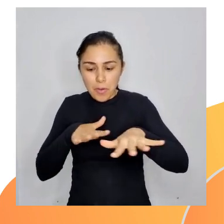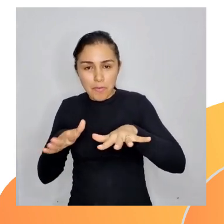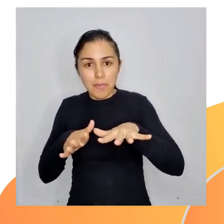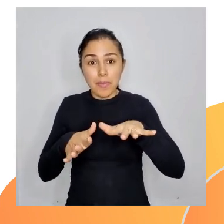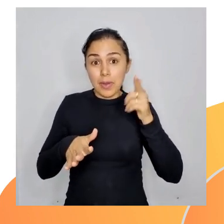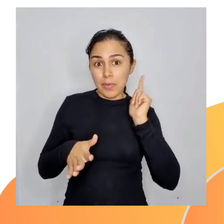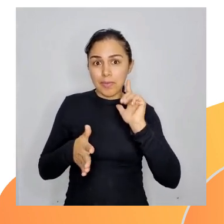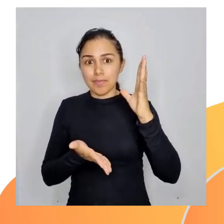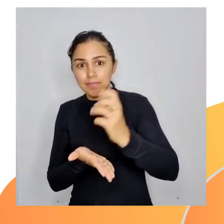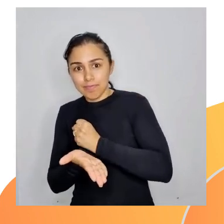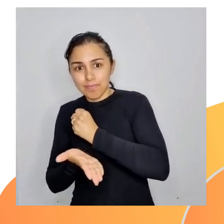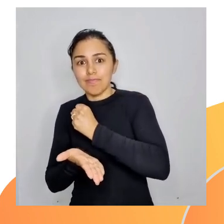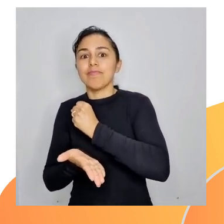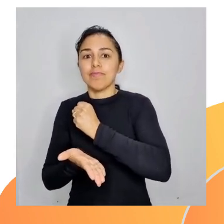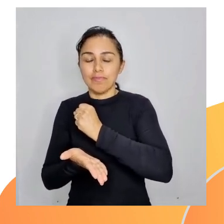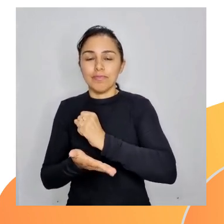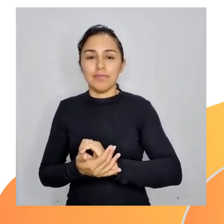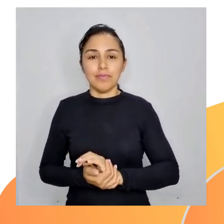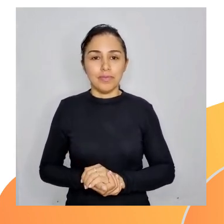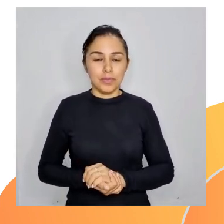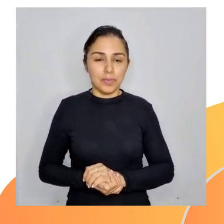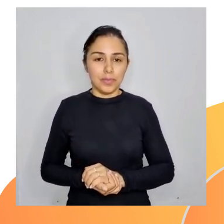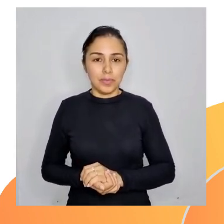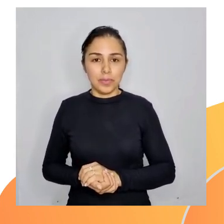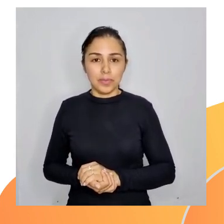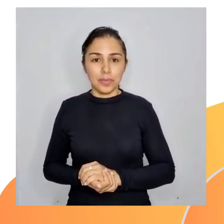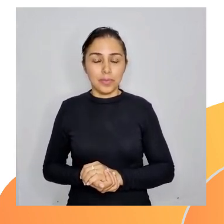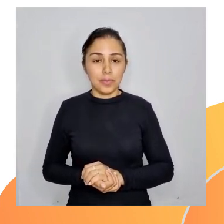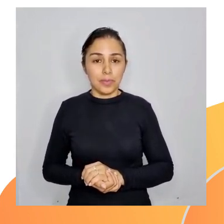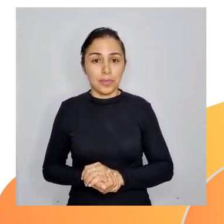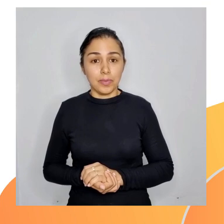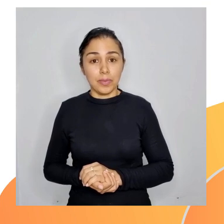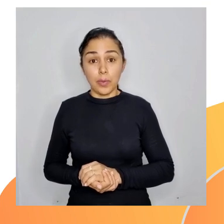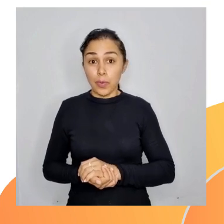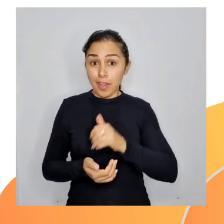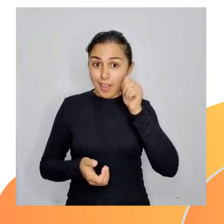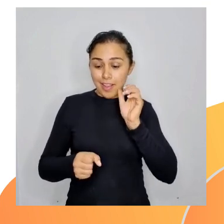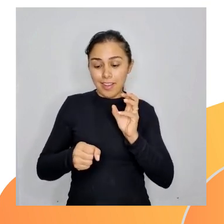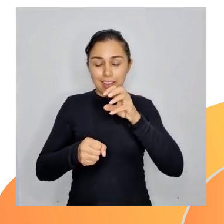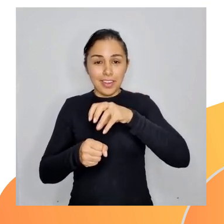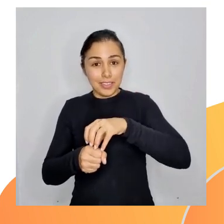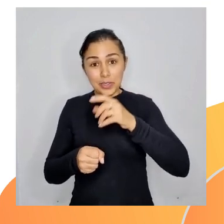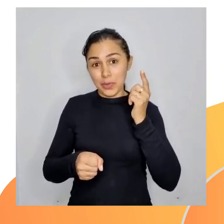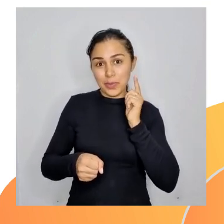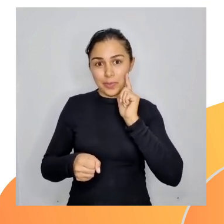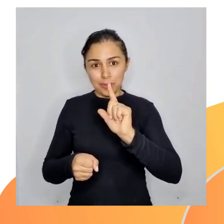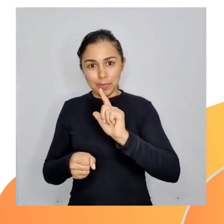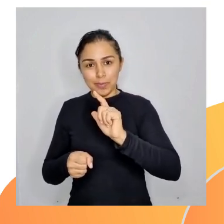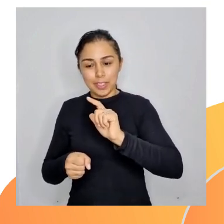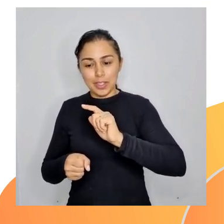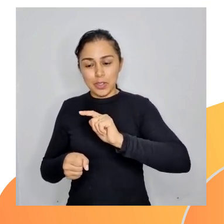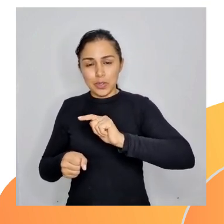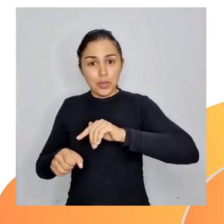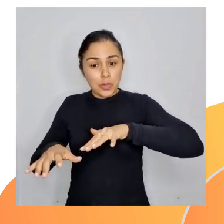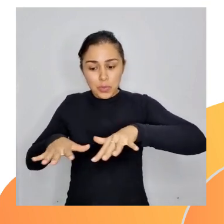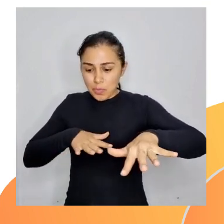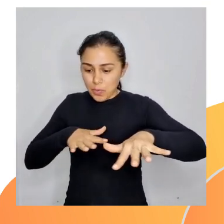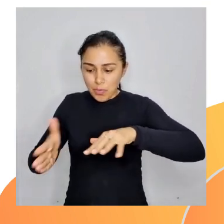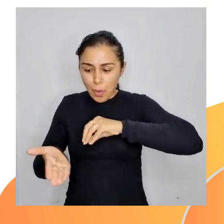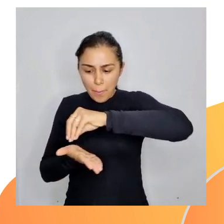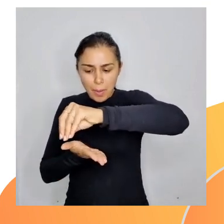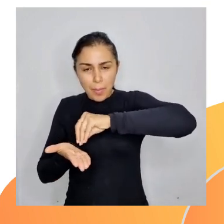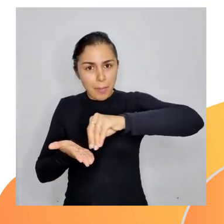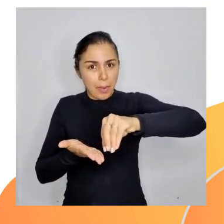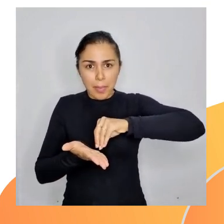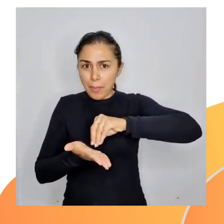motivo que a rainha ela consegue ir em locais mais difíceis, ela consegue se desenvolver melhor